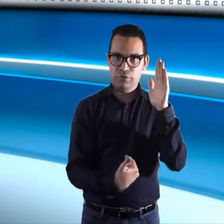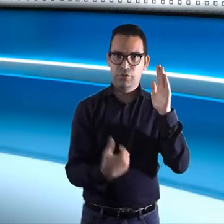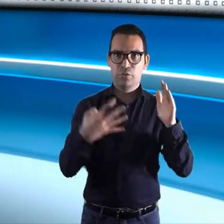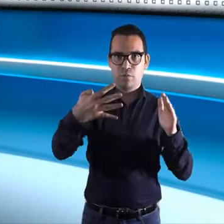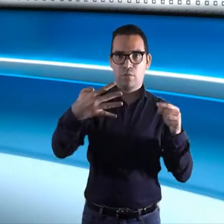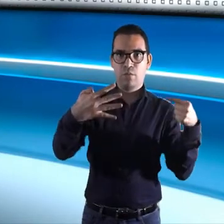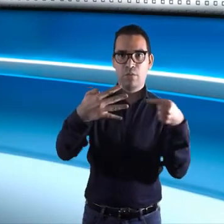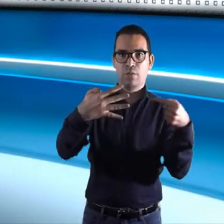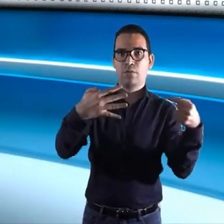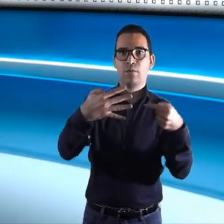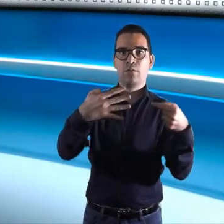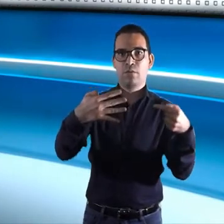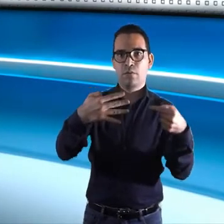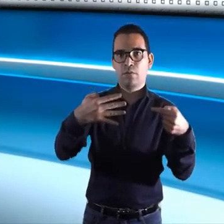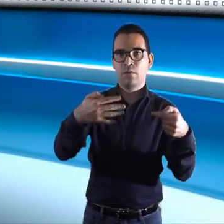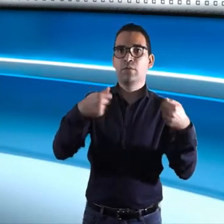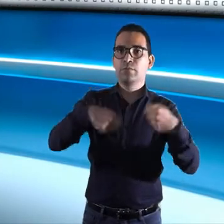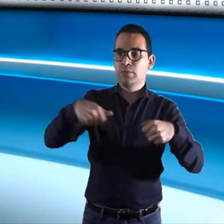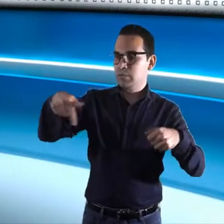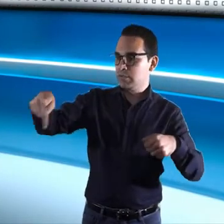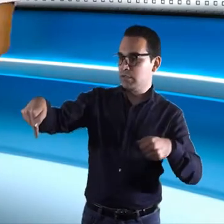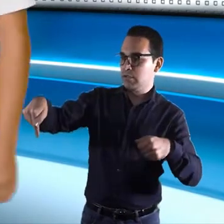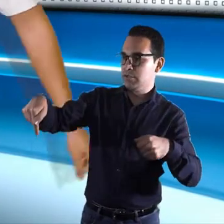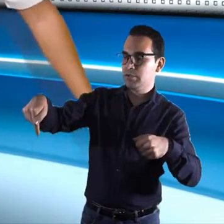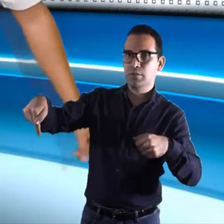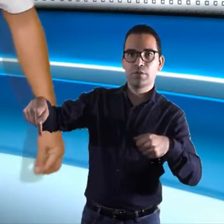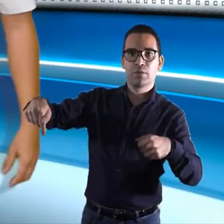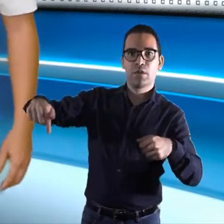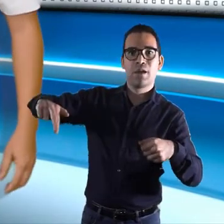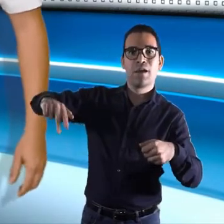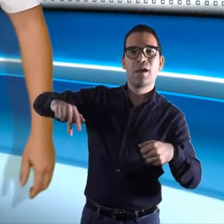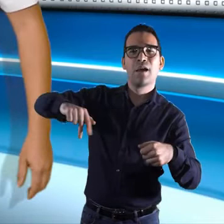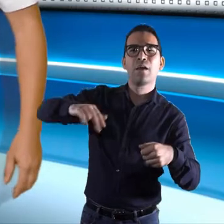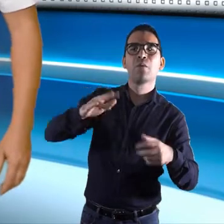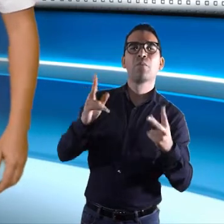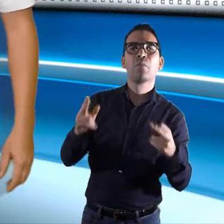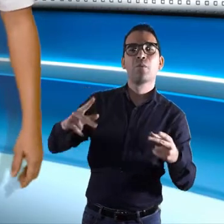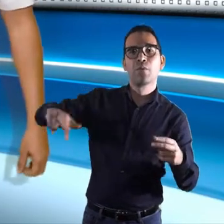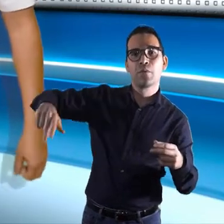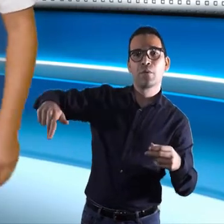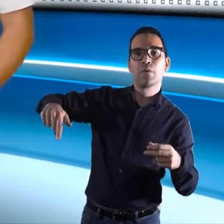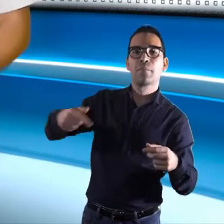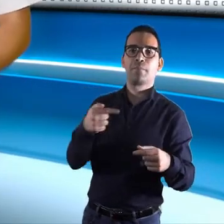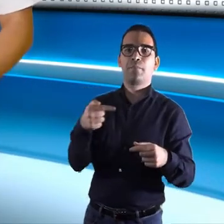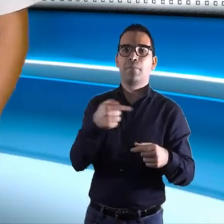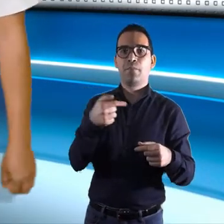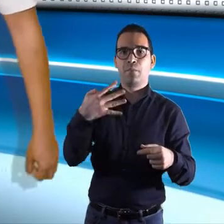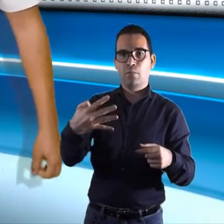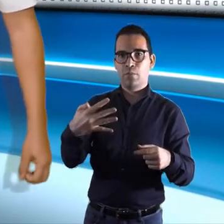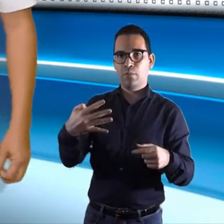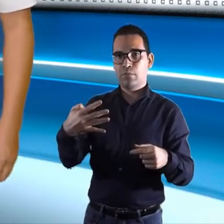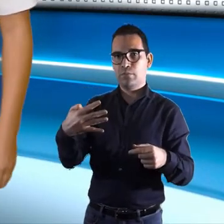então, ao andar 4 casas para a esquerda, chegamos no valor